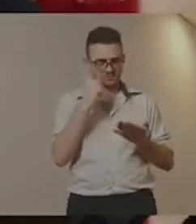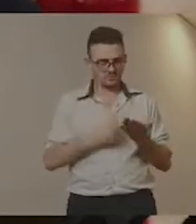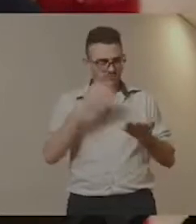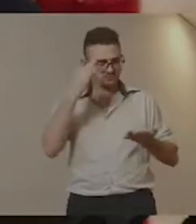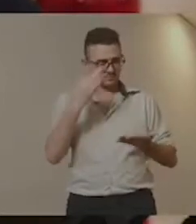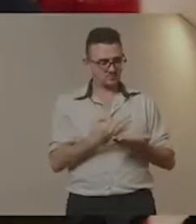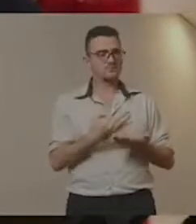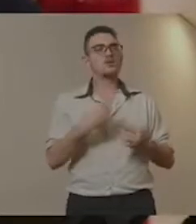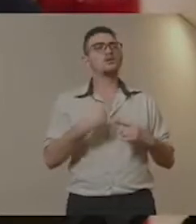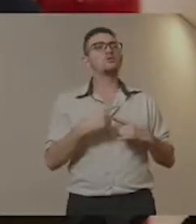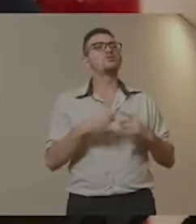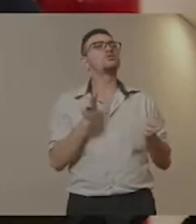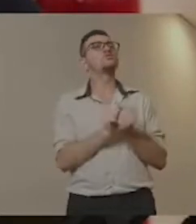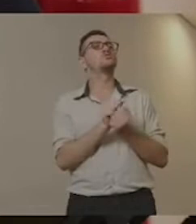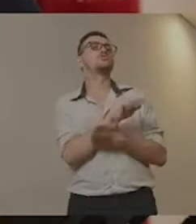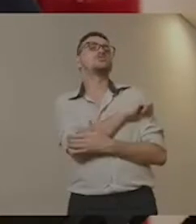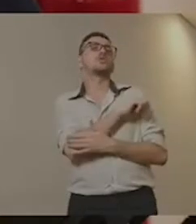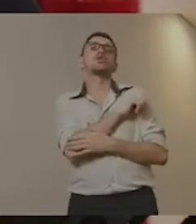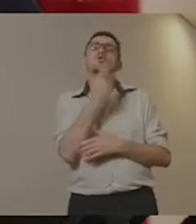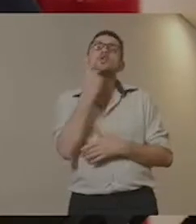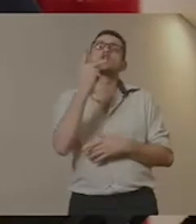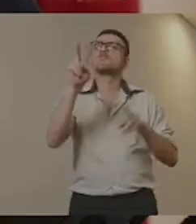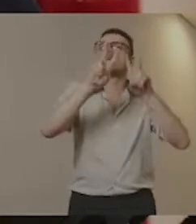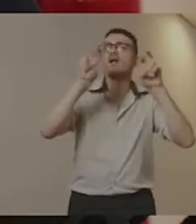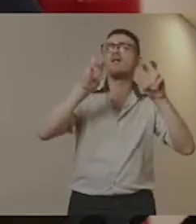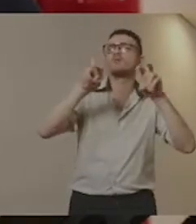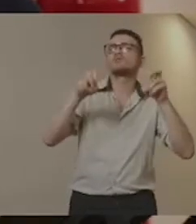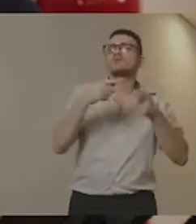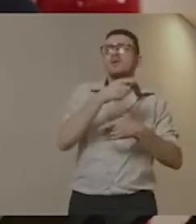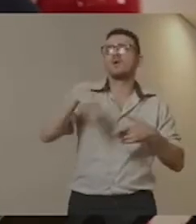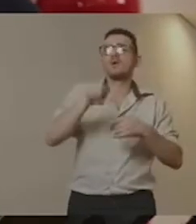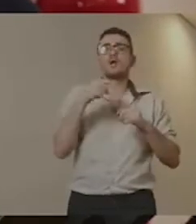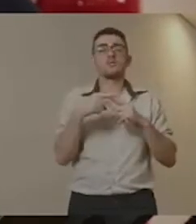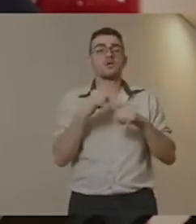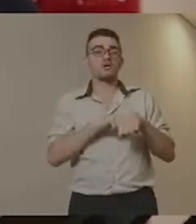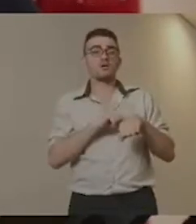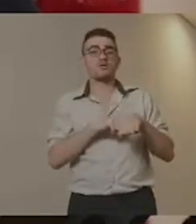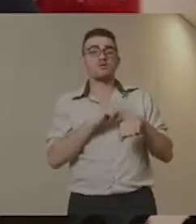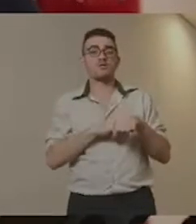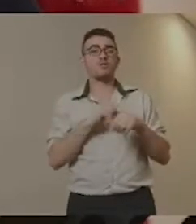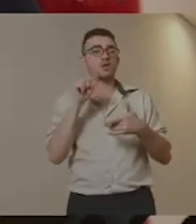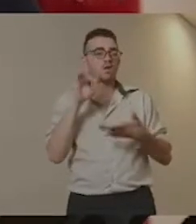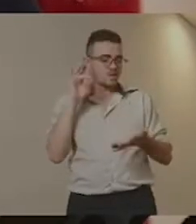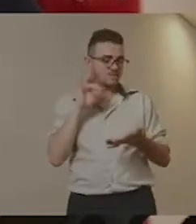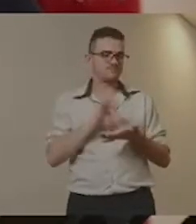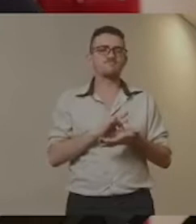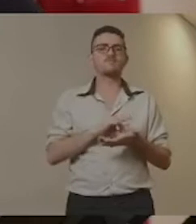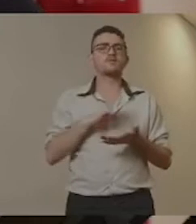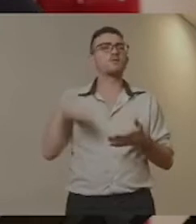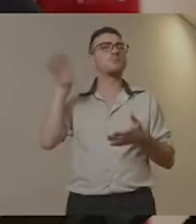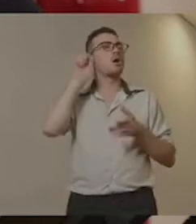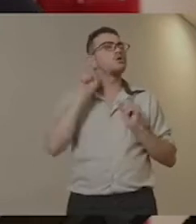que a gente está ali com os nossos alunos e a gente não fala com isso sobre eles? Aquele momento onde a gente consolida uma escuta ativa,